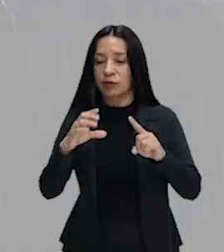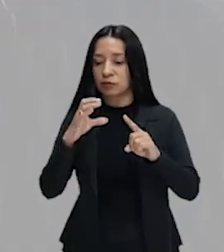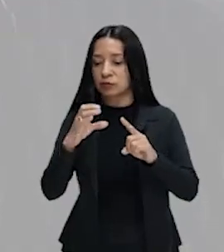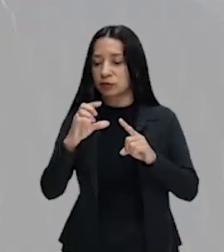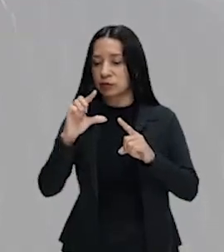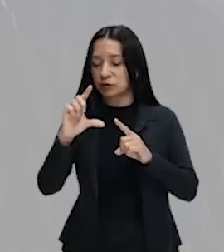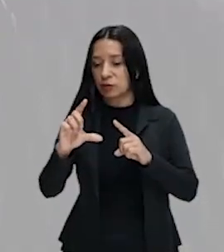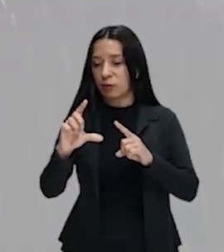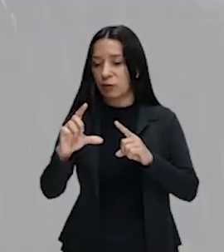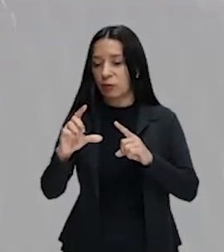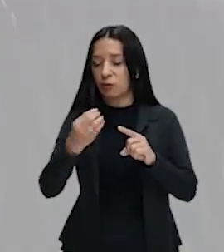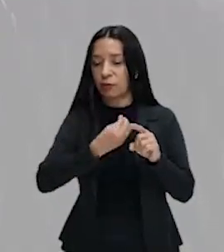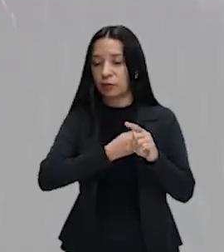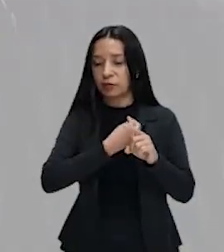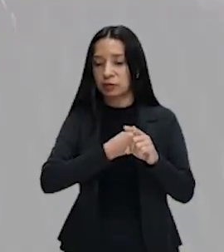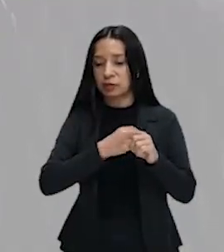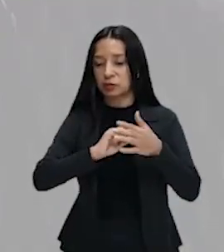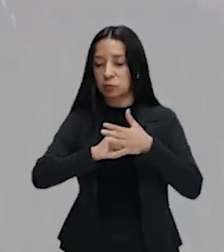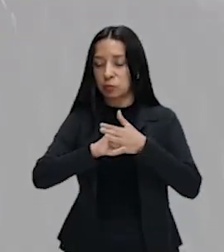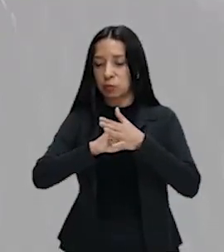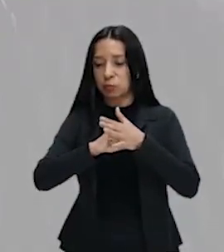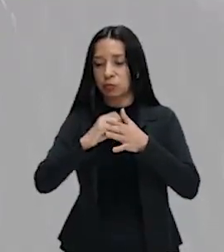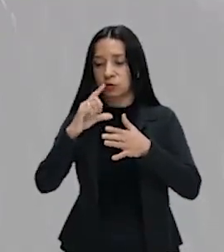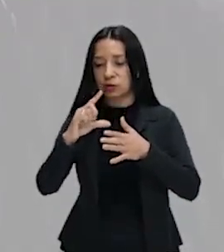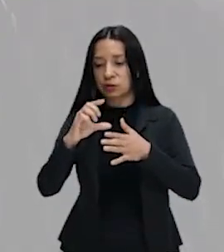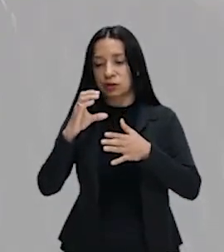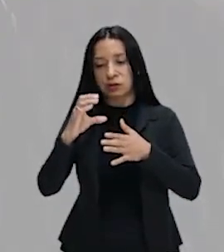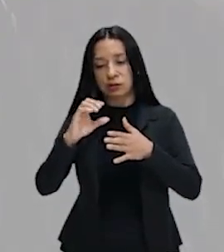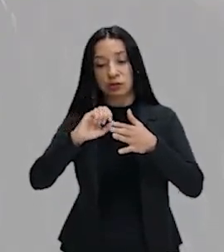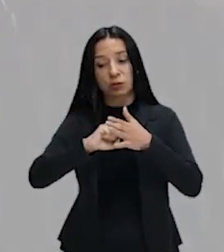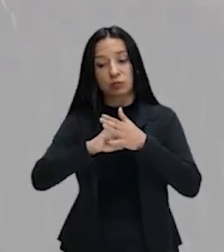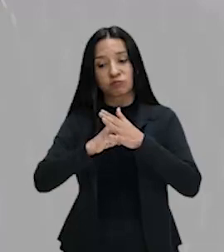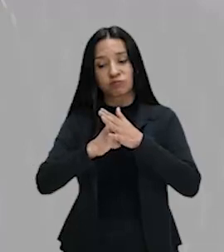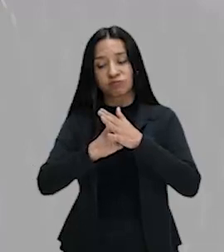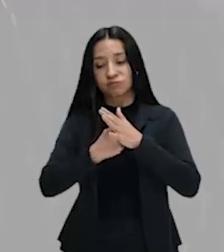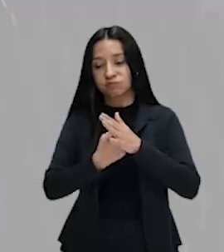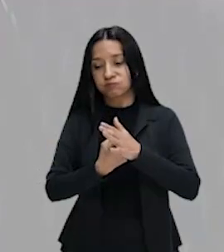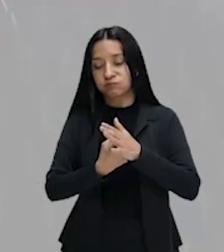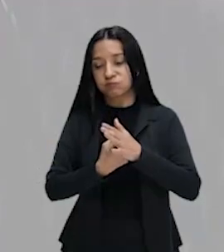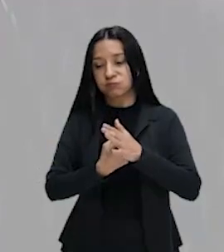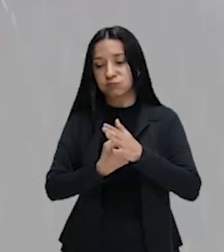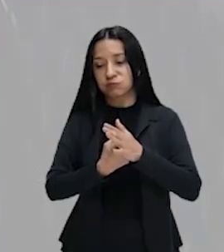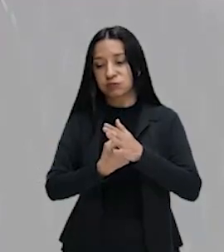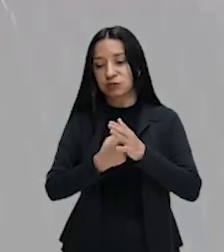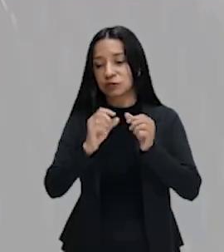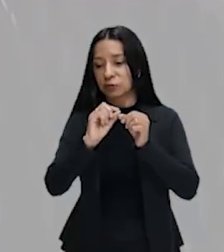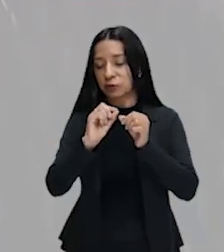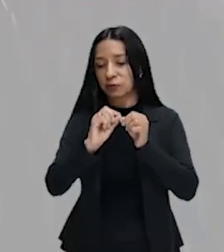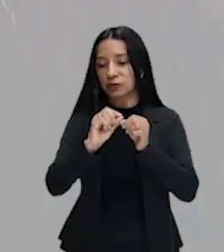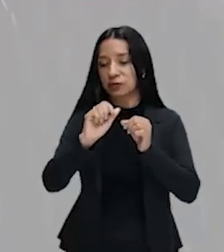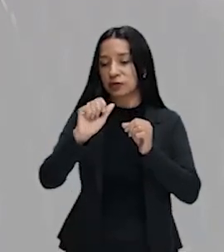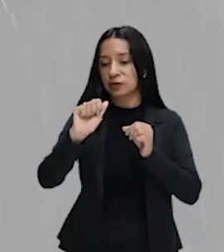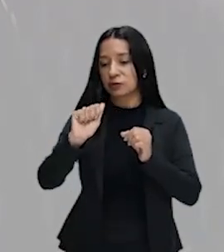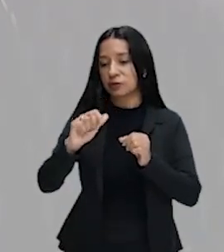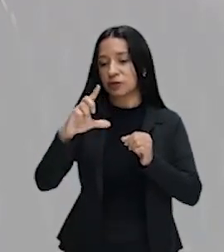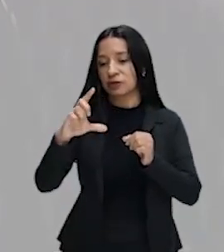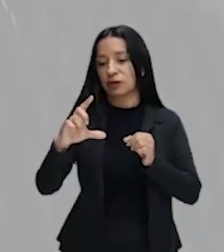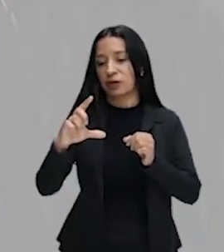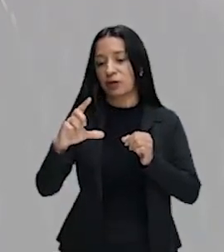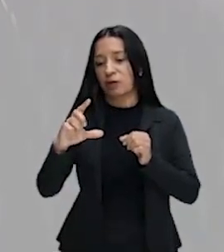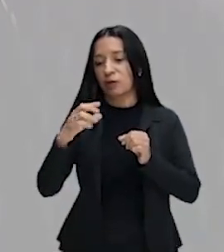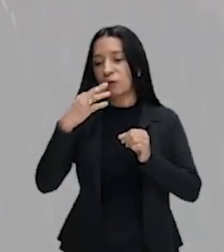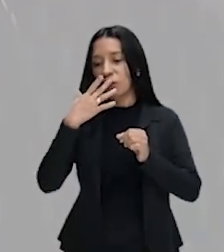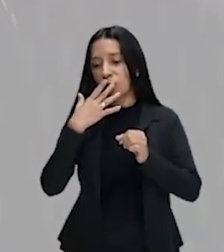presente. O cesão inibe a presença, inibe a ação do azão. Mesmo que ele tenha pigmento vermelho,